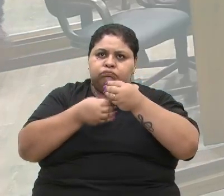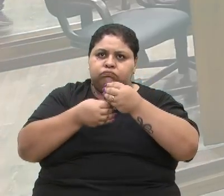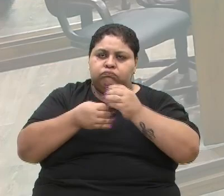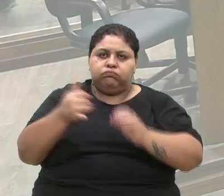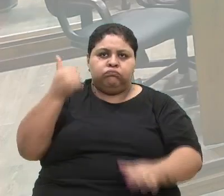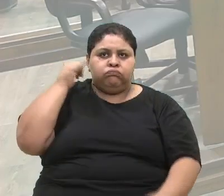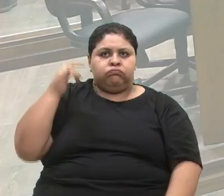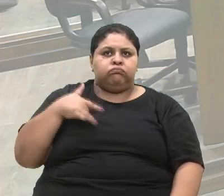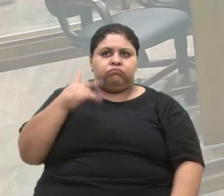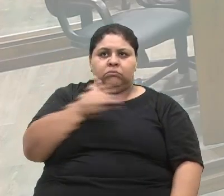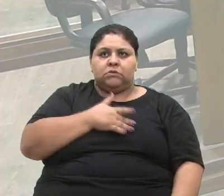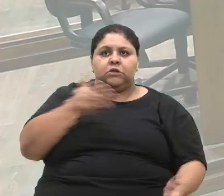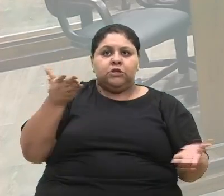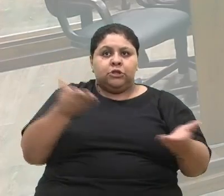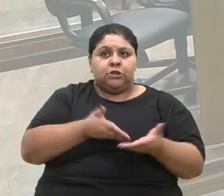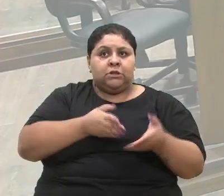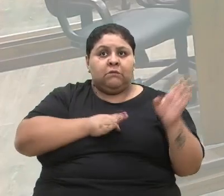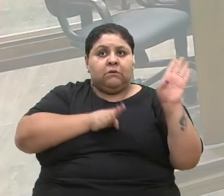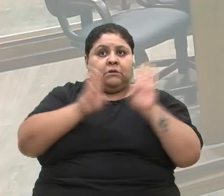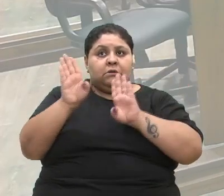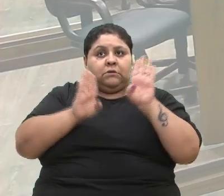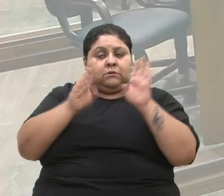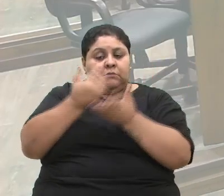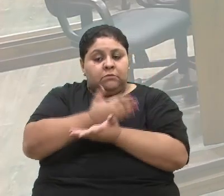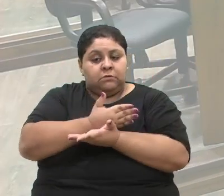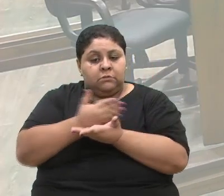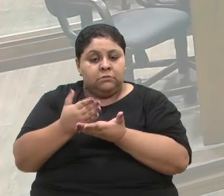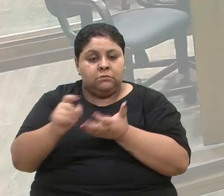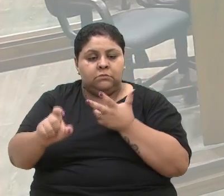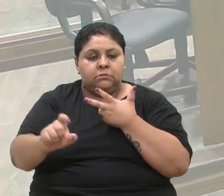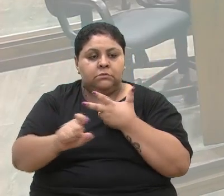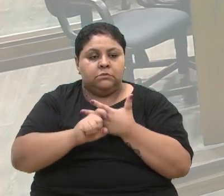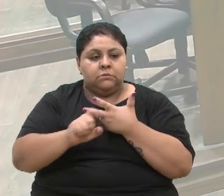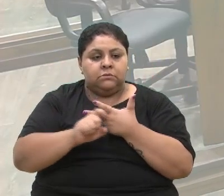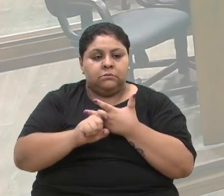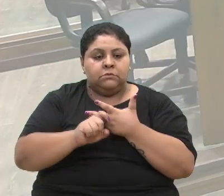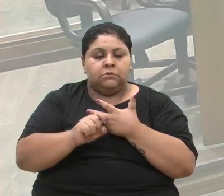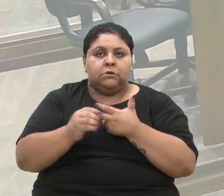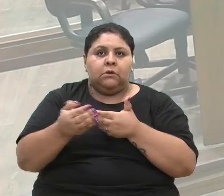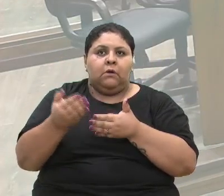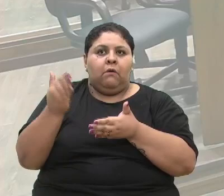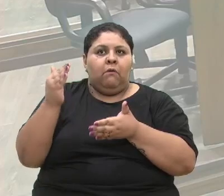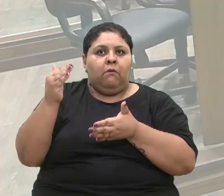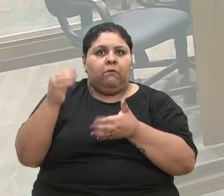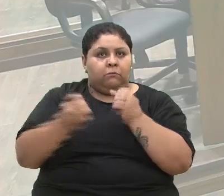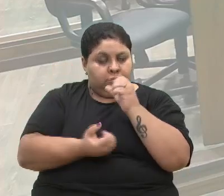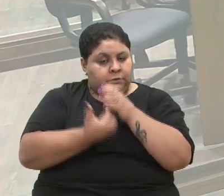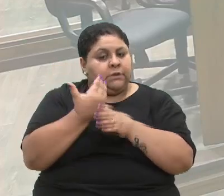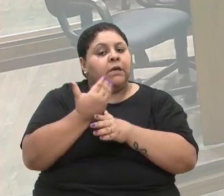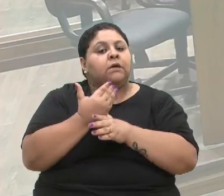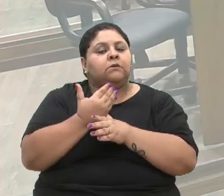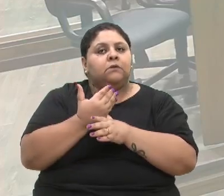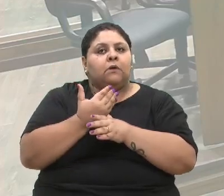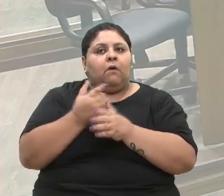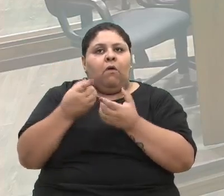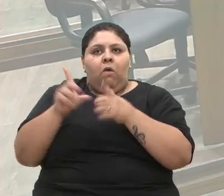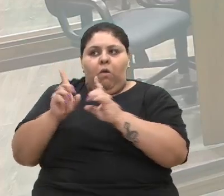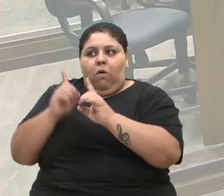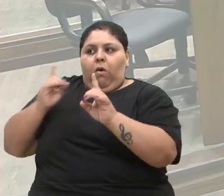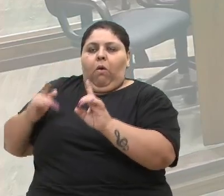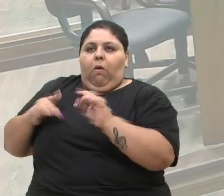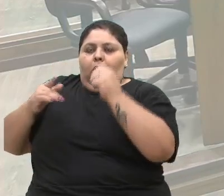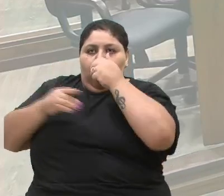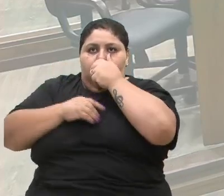temos o processo de licitação em andamento pelo nosso executivo aí, dentro em breve, então, será implementado. Quanto às consultas médicas, nós